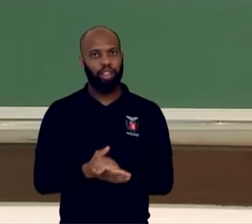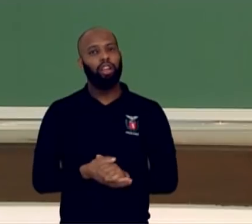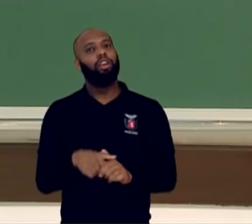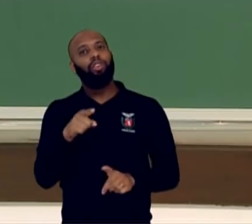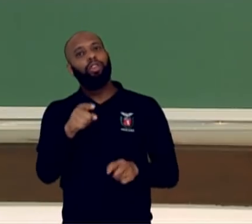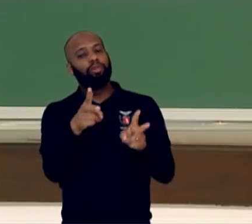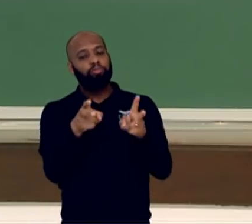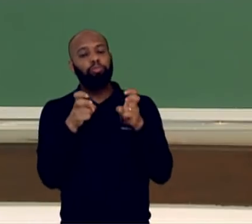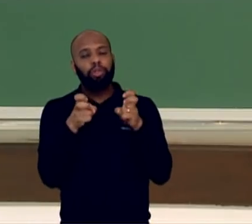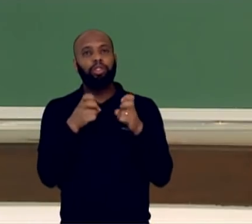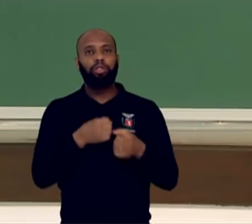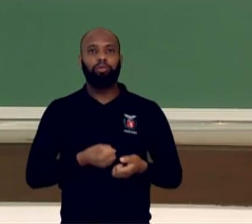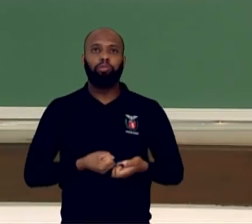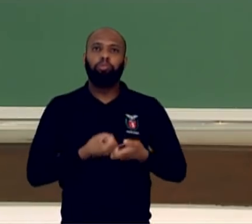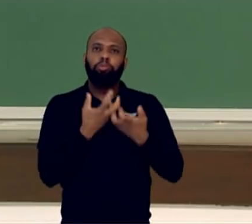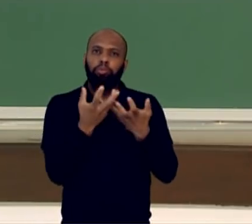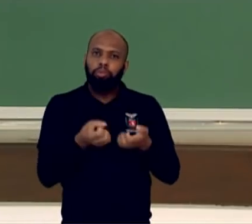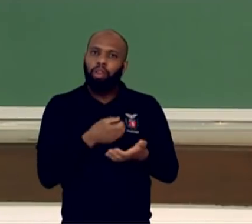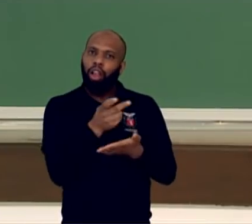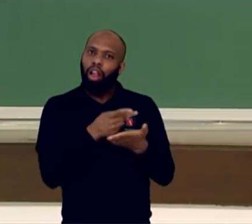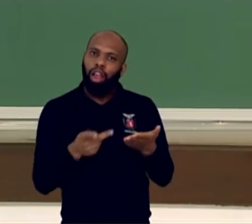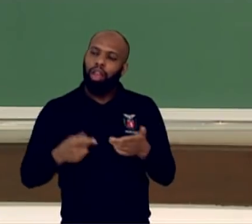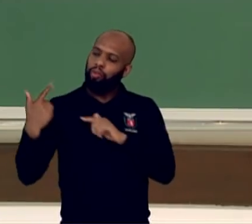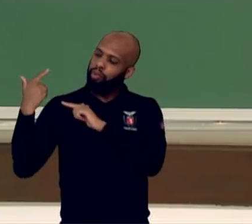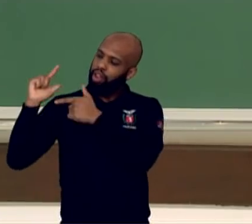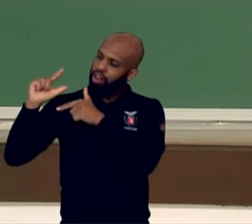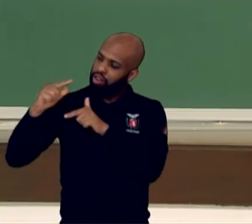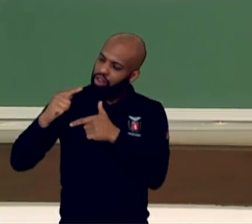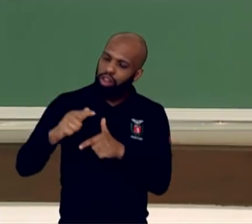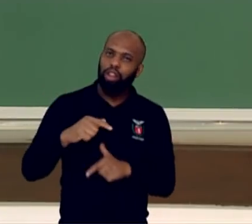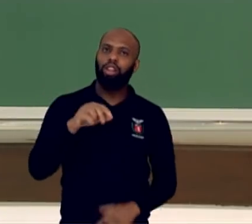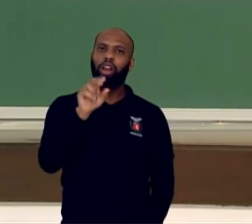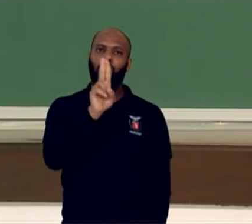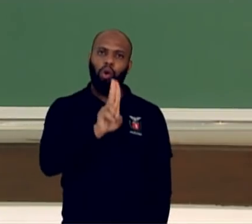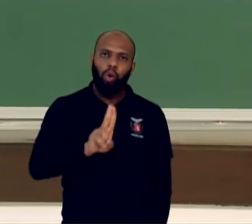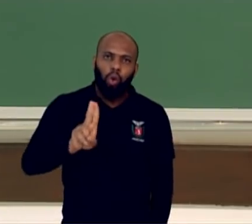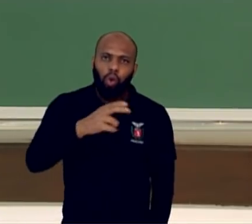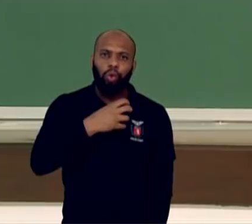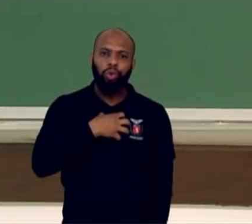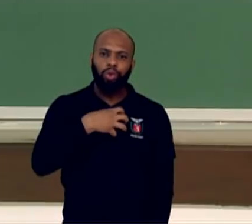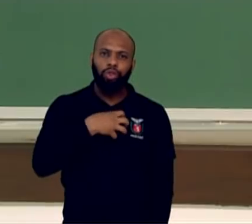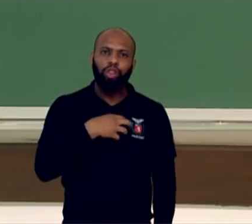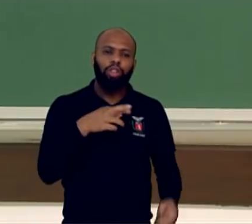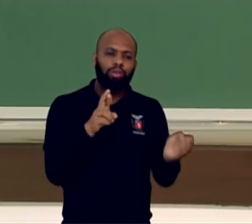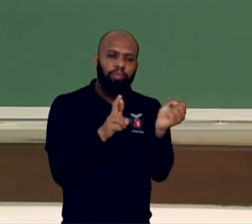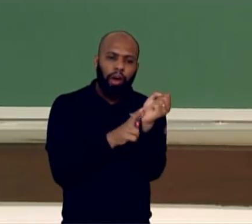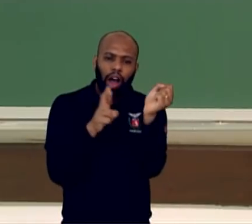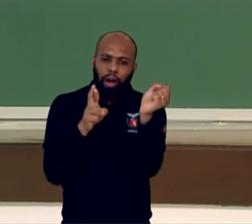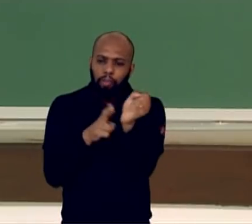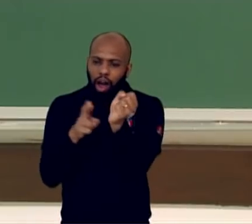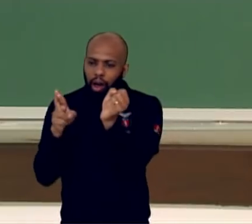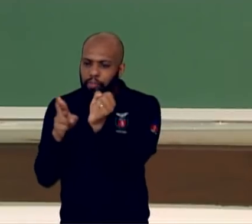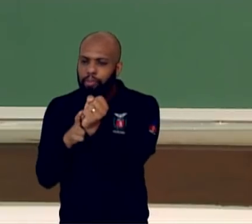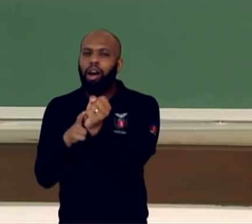um poema bem tradicional, no sentido do uso das rimas. Vocês perceberam uma certa